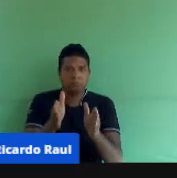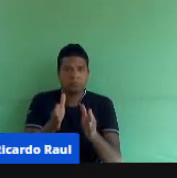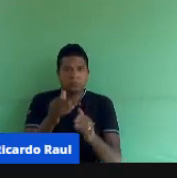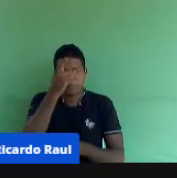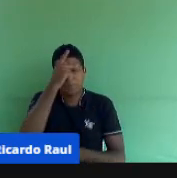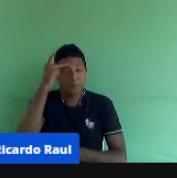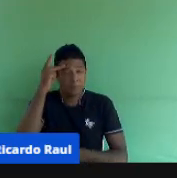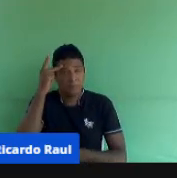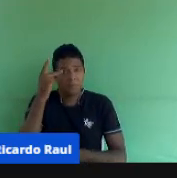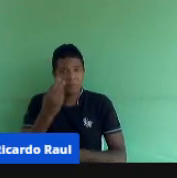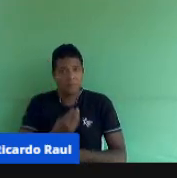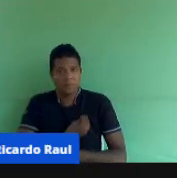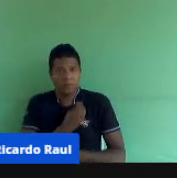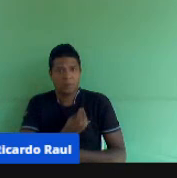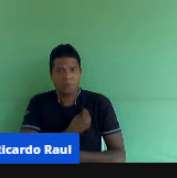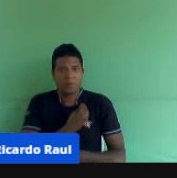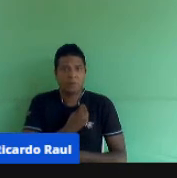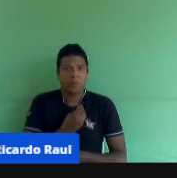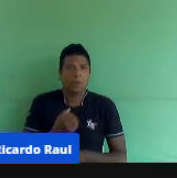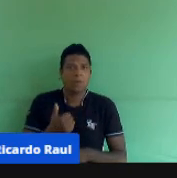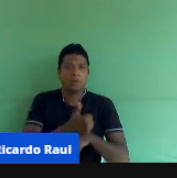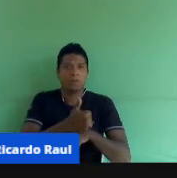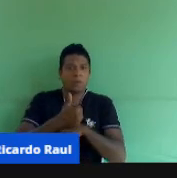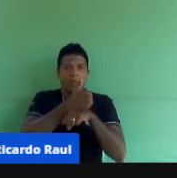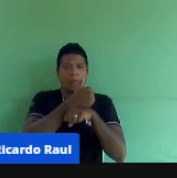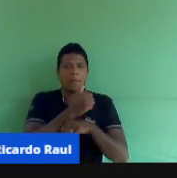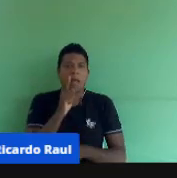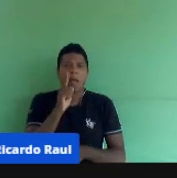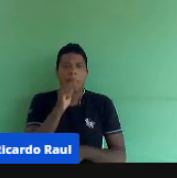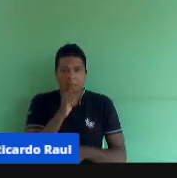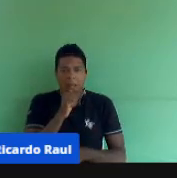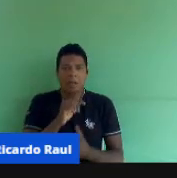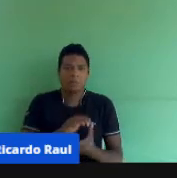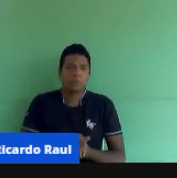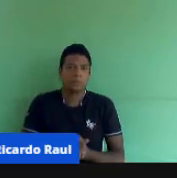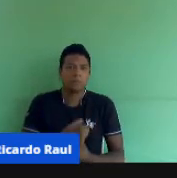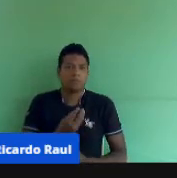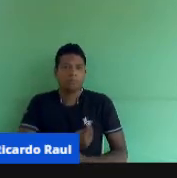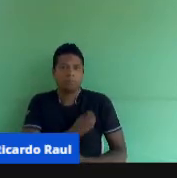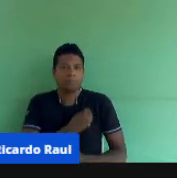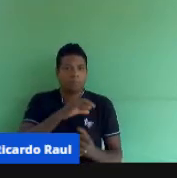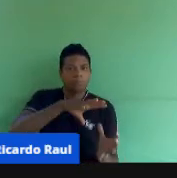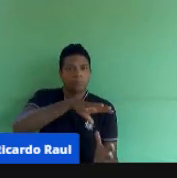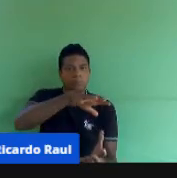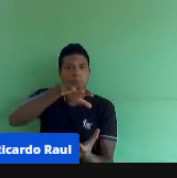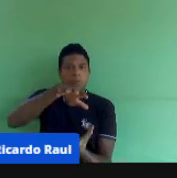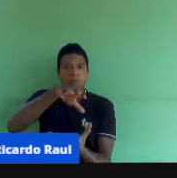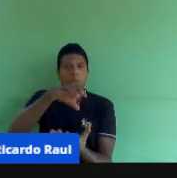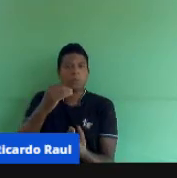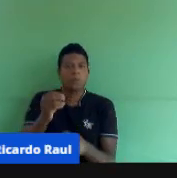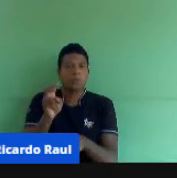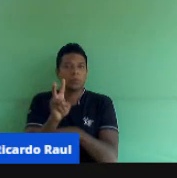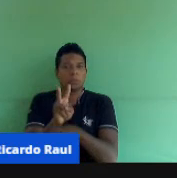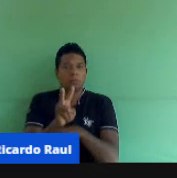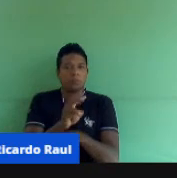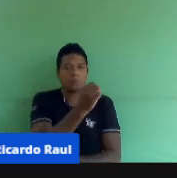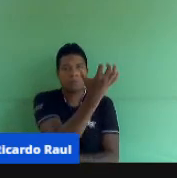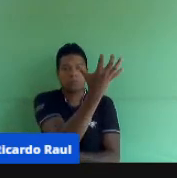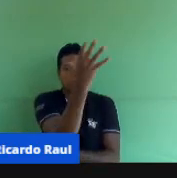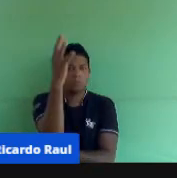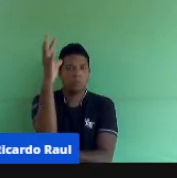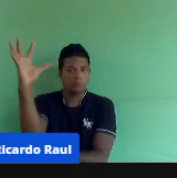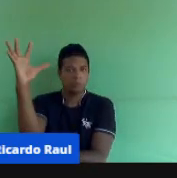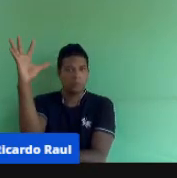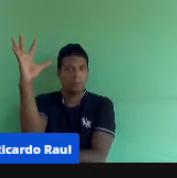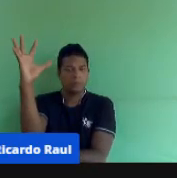na água. Então, como é que está a qualidade da água, né? A vida terrestre, né? Como é que estamos cuidando das nossas florestas e de toda a